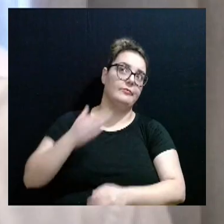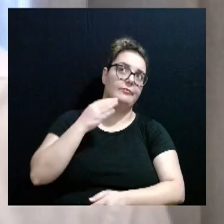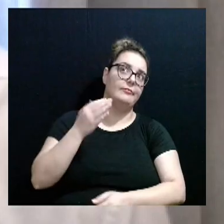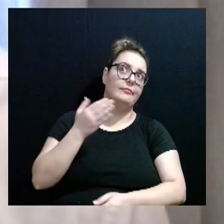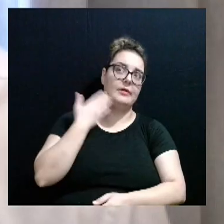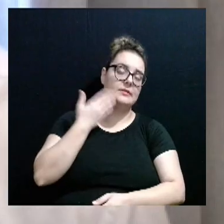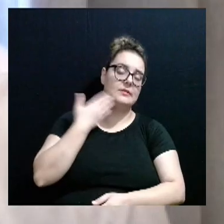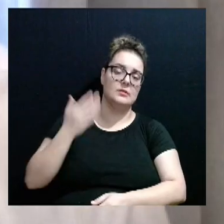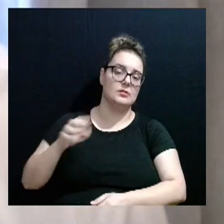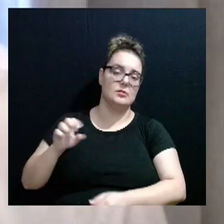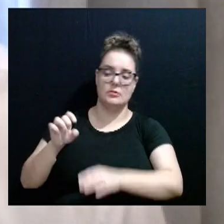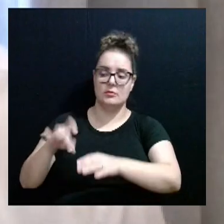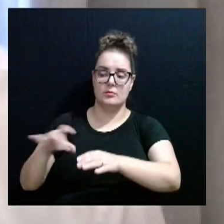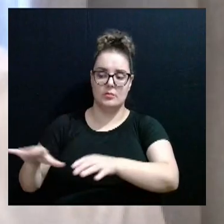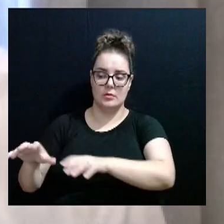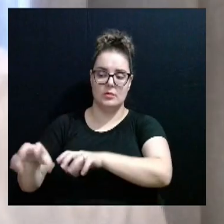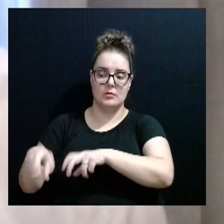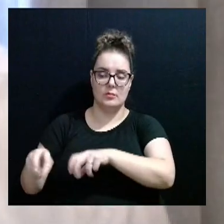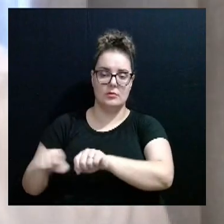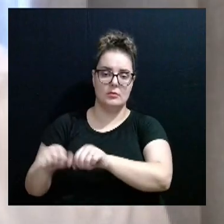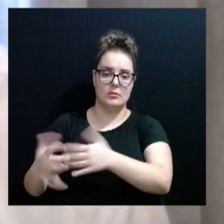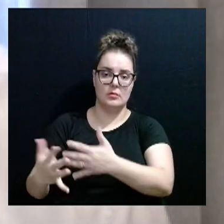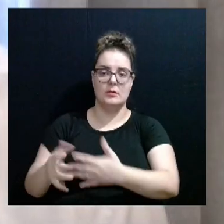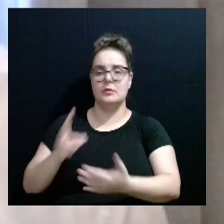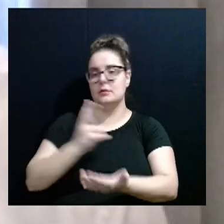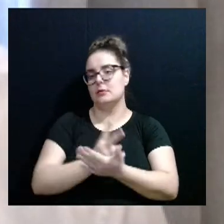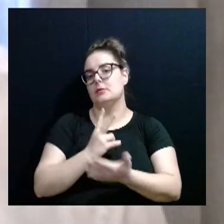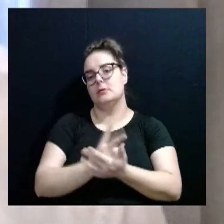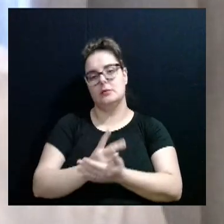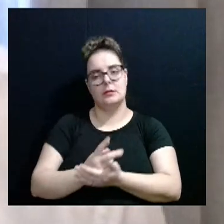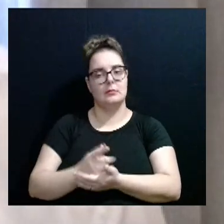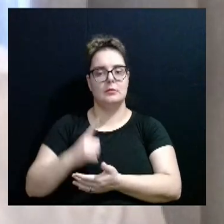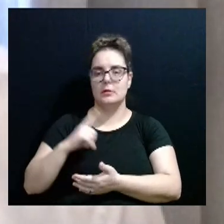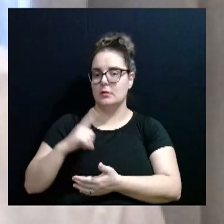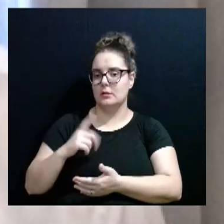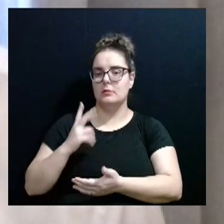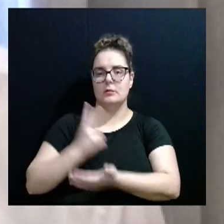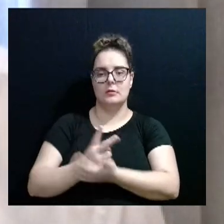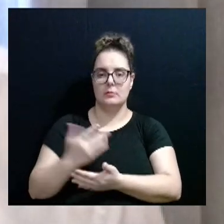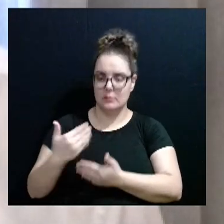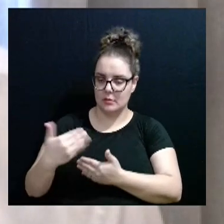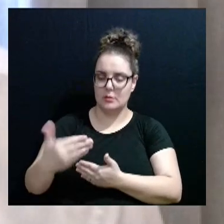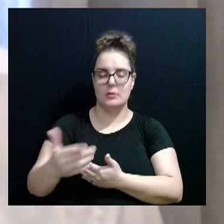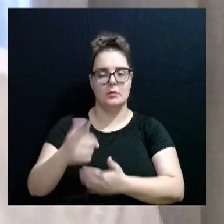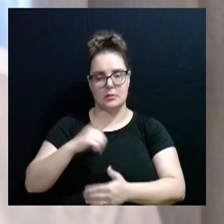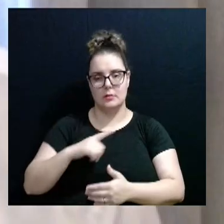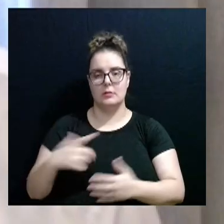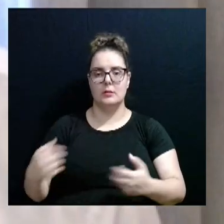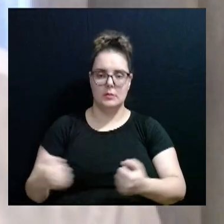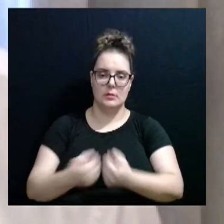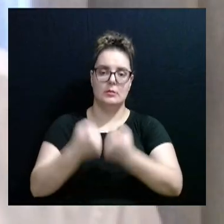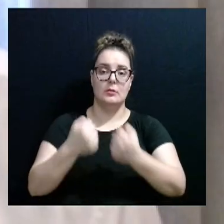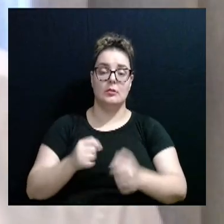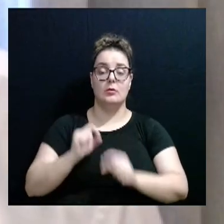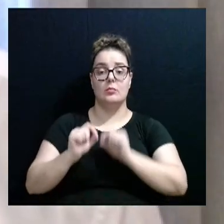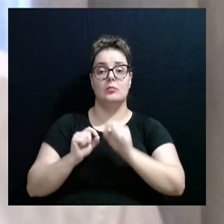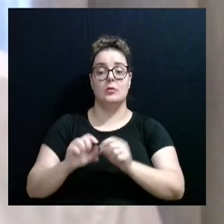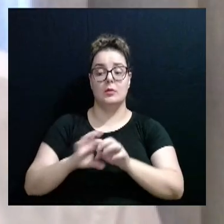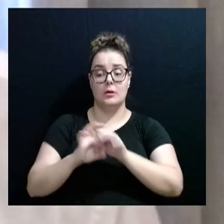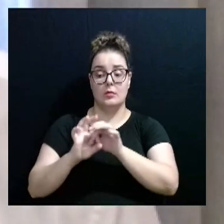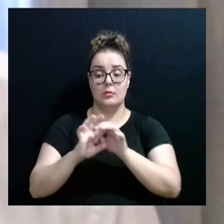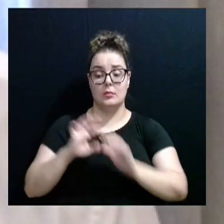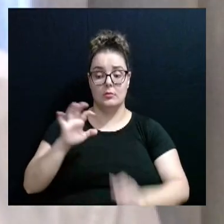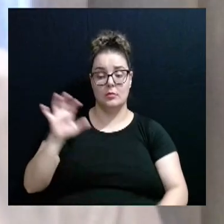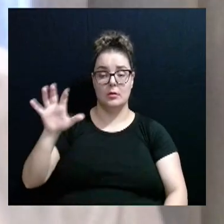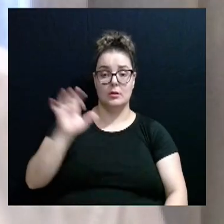vai gerar esse tipo de conflito. O que a União Europeia tem feito ao longo do tempo é feito alguma